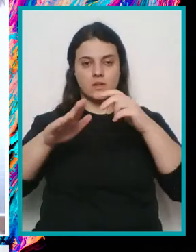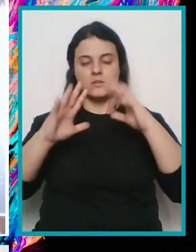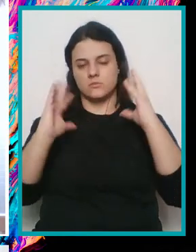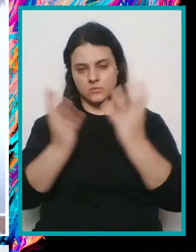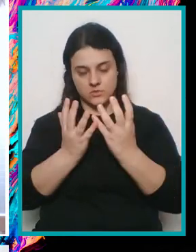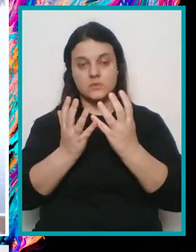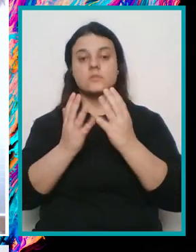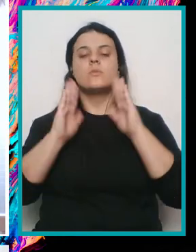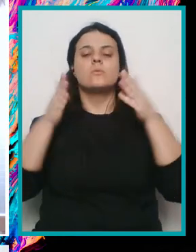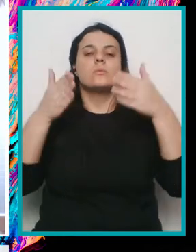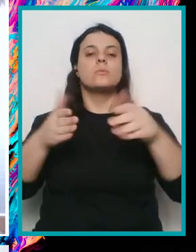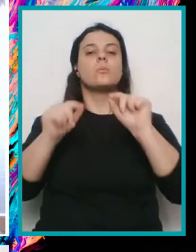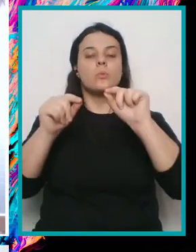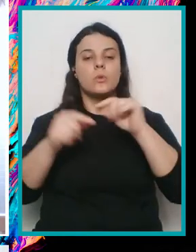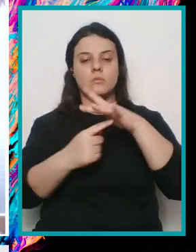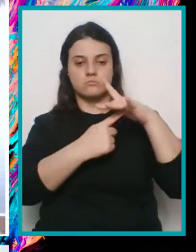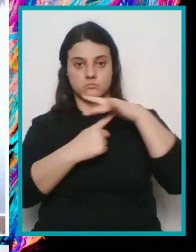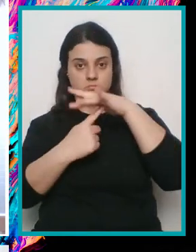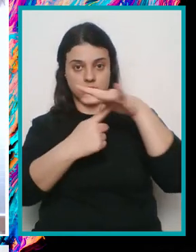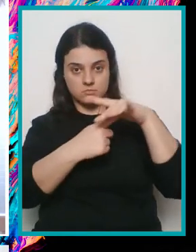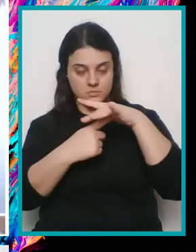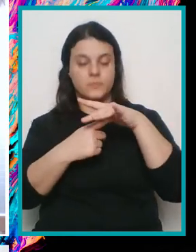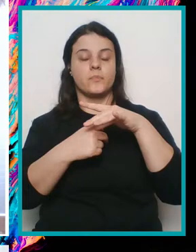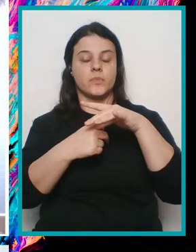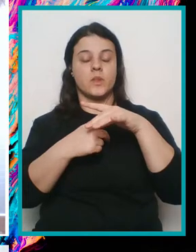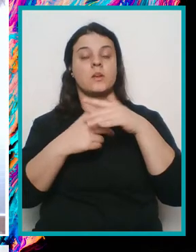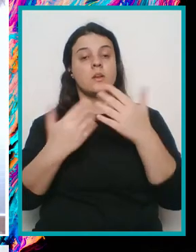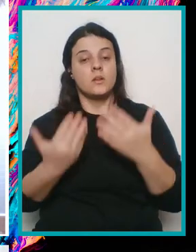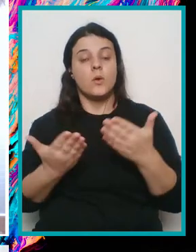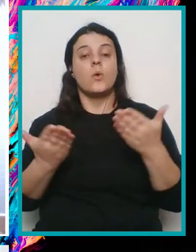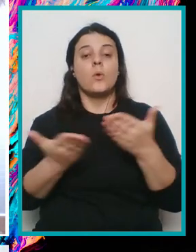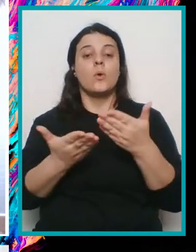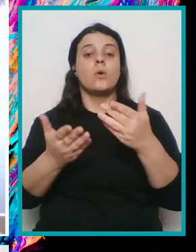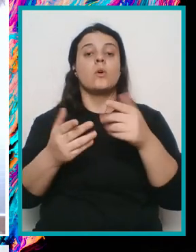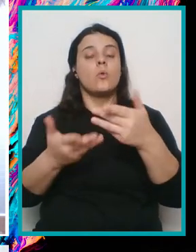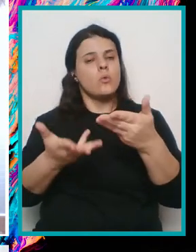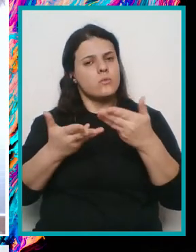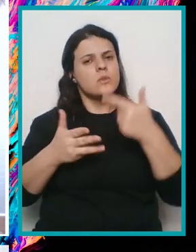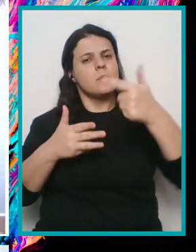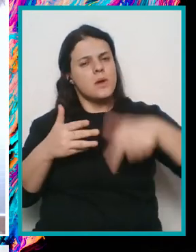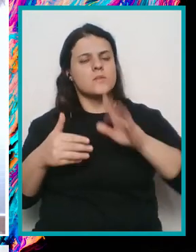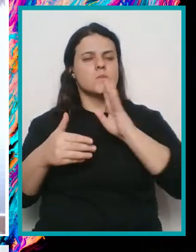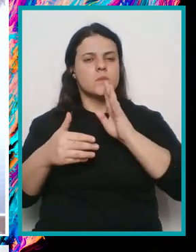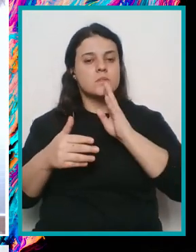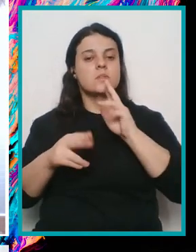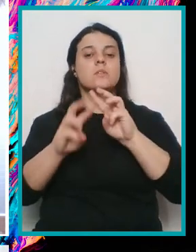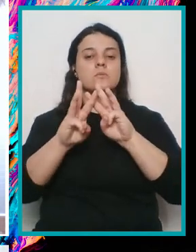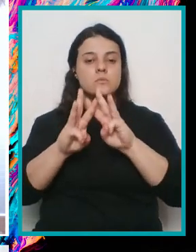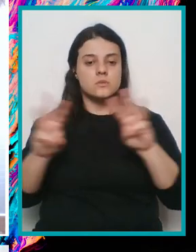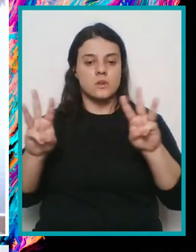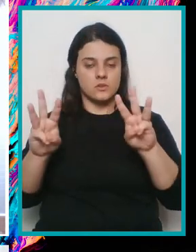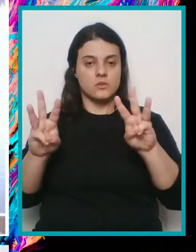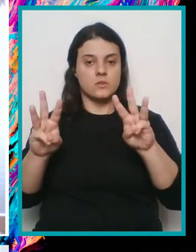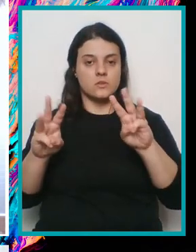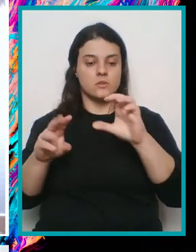voltadas a questões ambientais e socioambientais. Os convido a conhecerem mais sobre essa iniciativa através do site